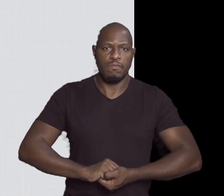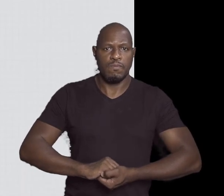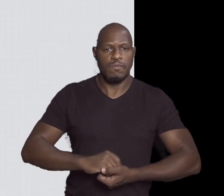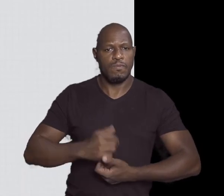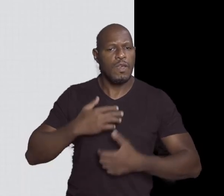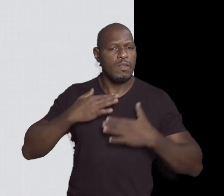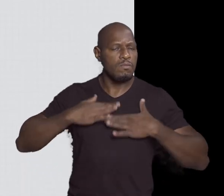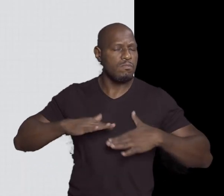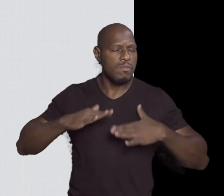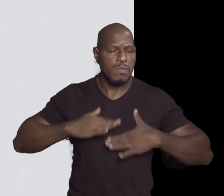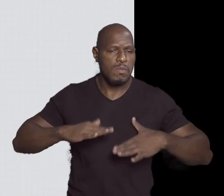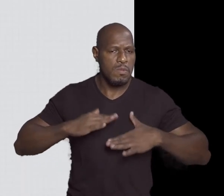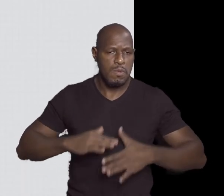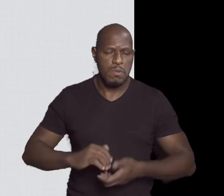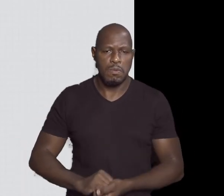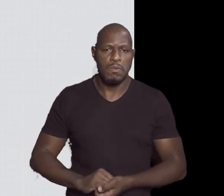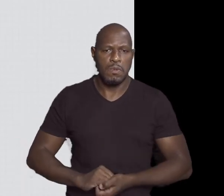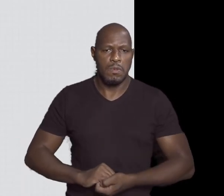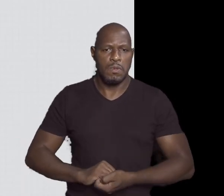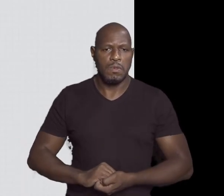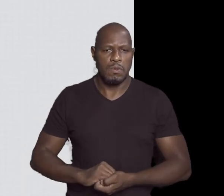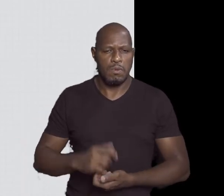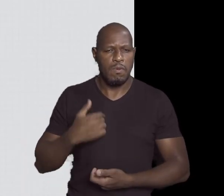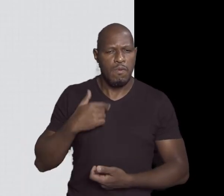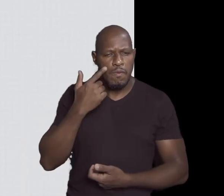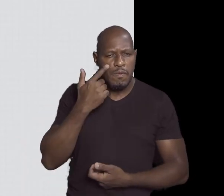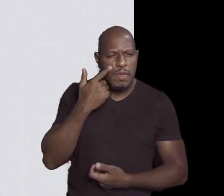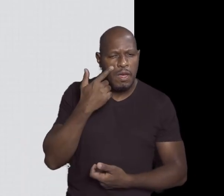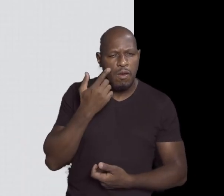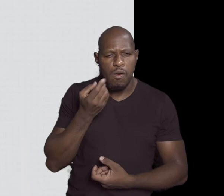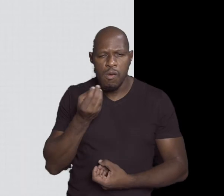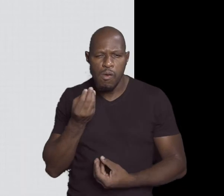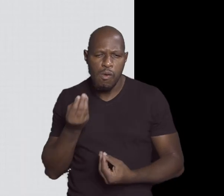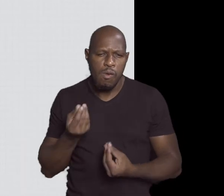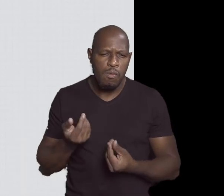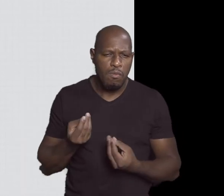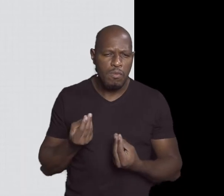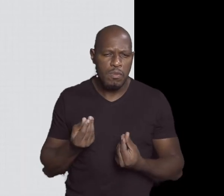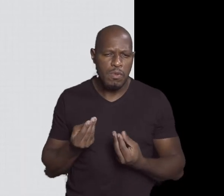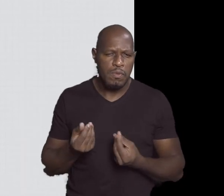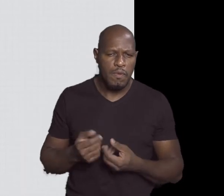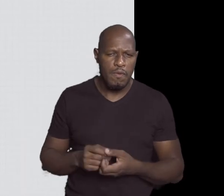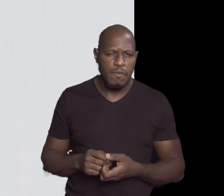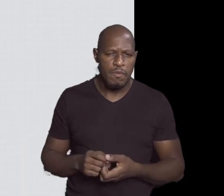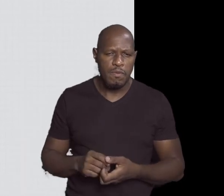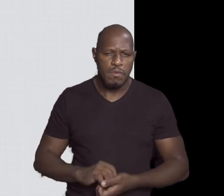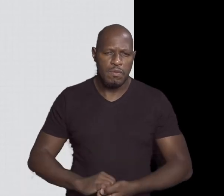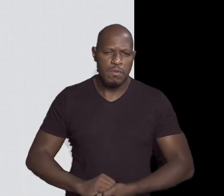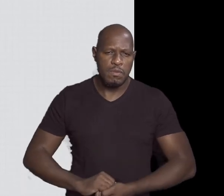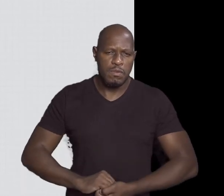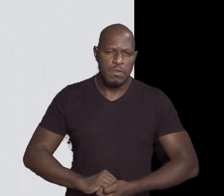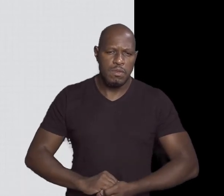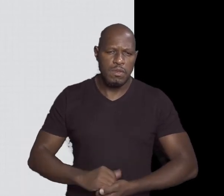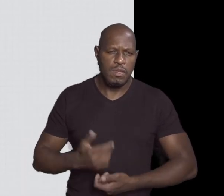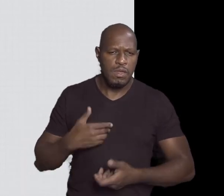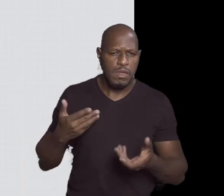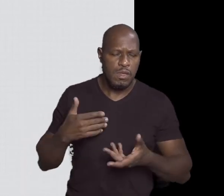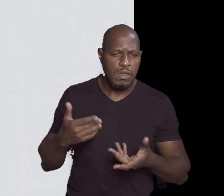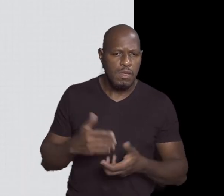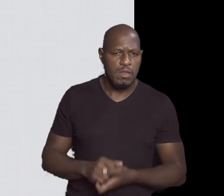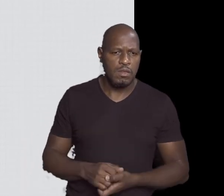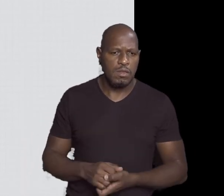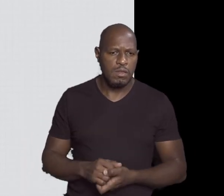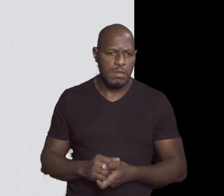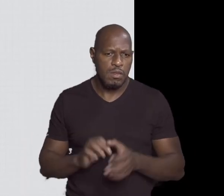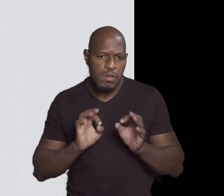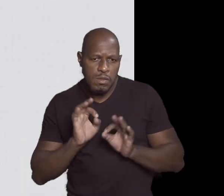Tá tranquilo. A cabeça dela tá uma boa proporção. Agora eu vou